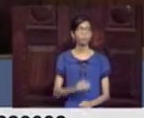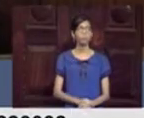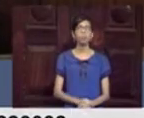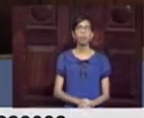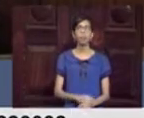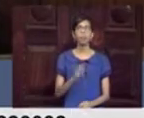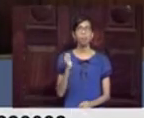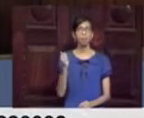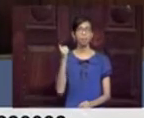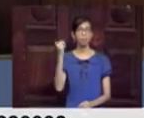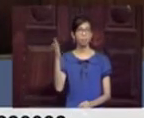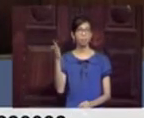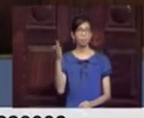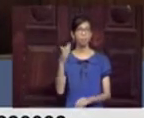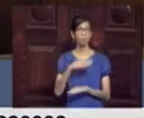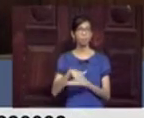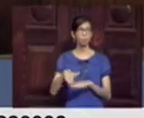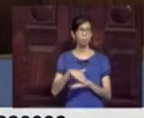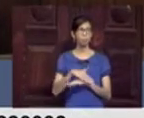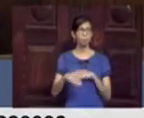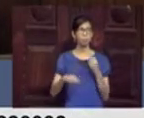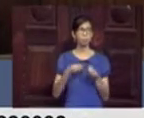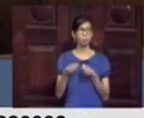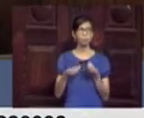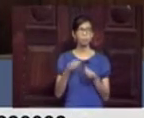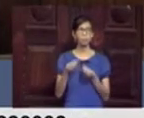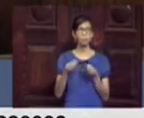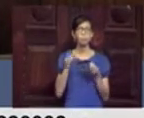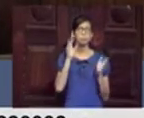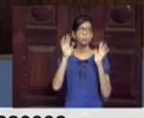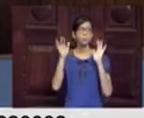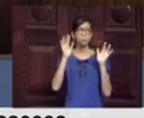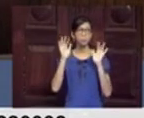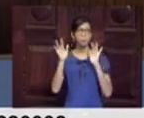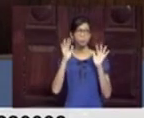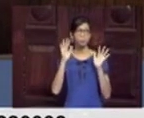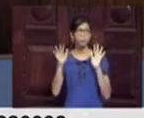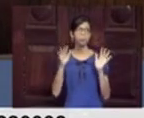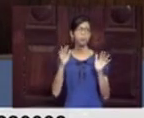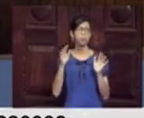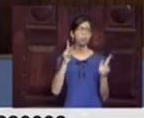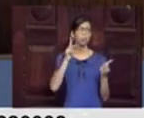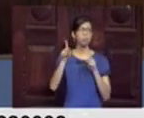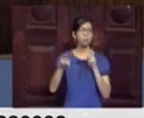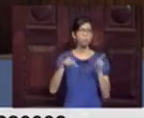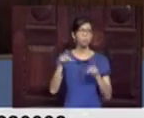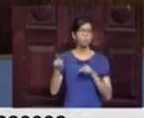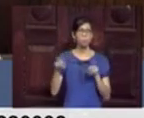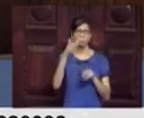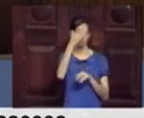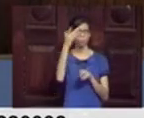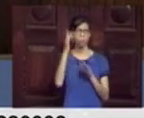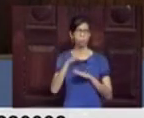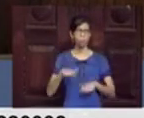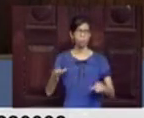lado de fora é o pior possível. Imaginem como essa população pode aceitar